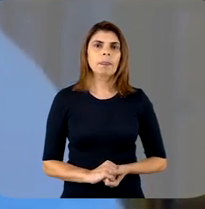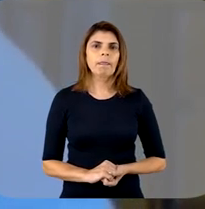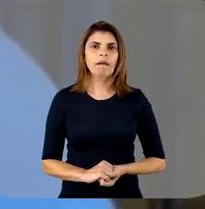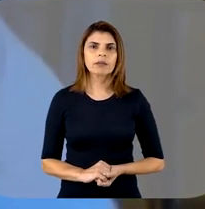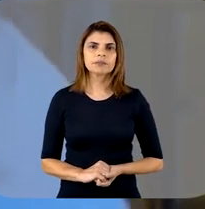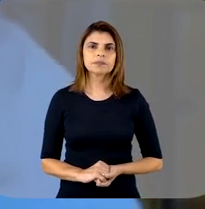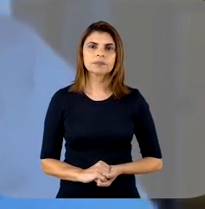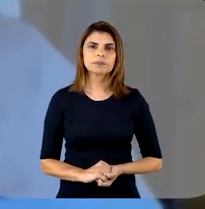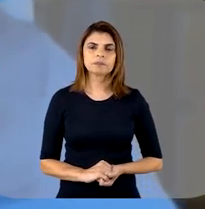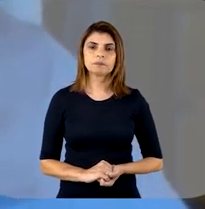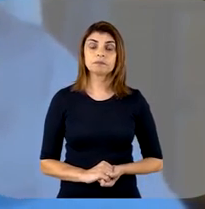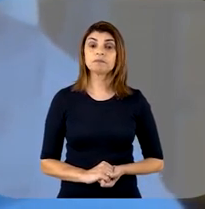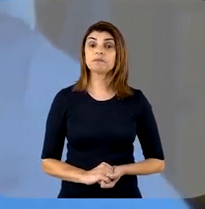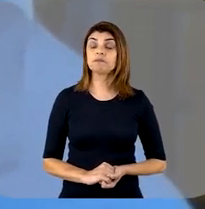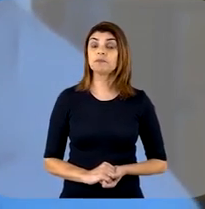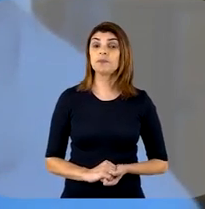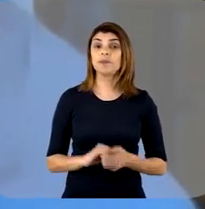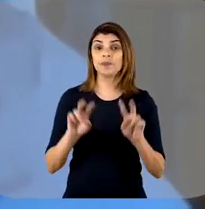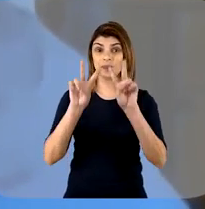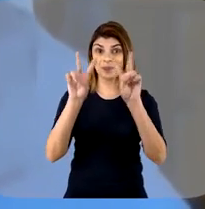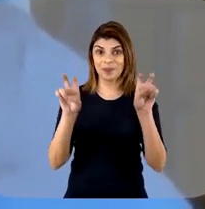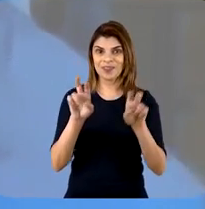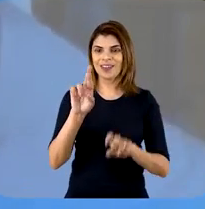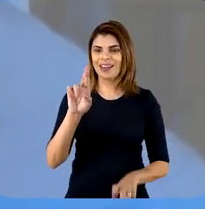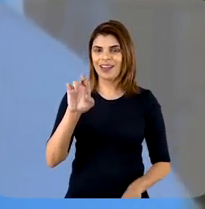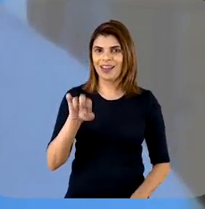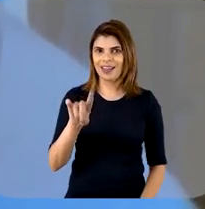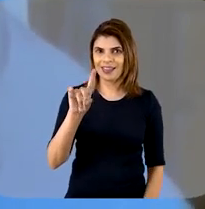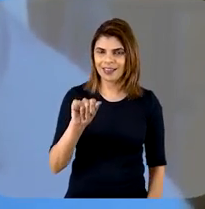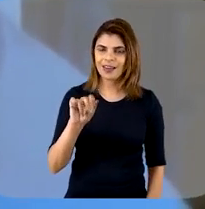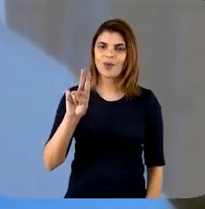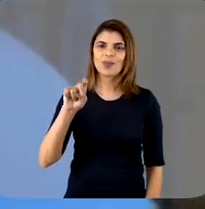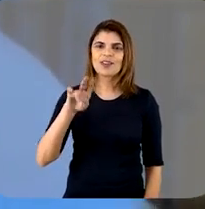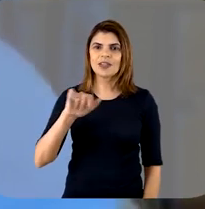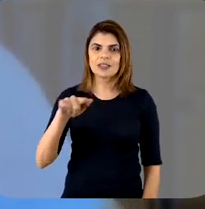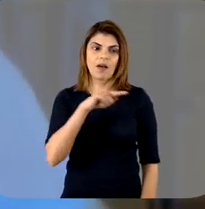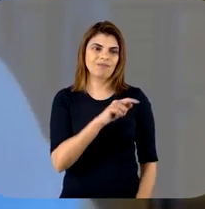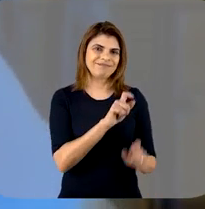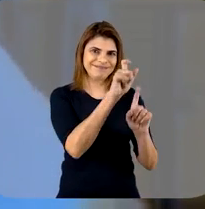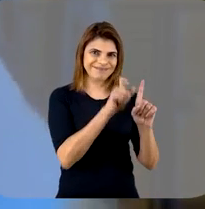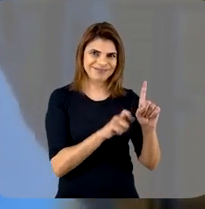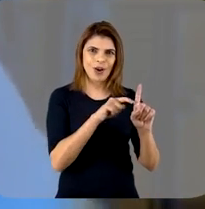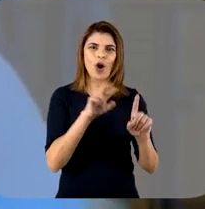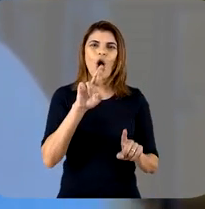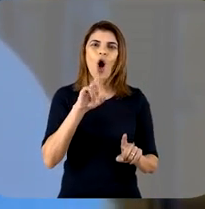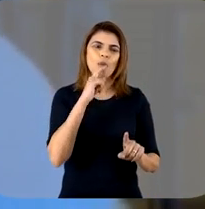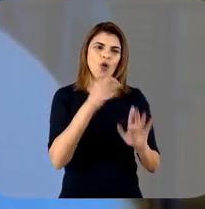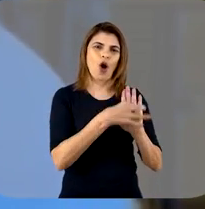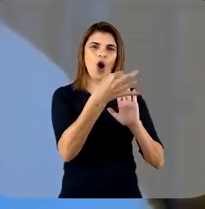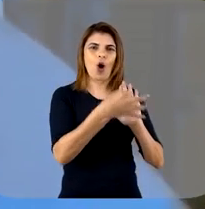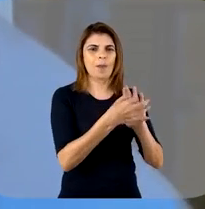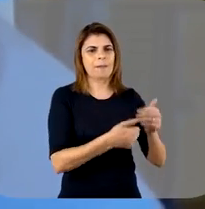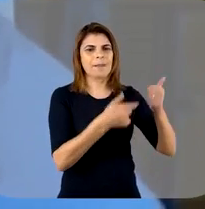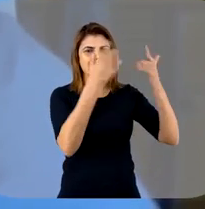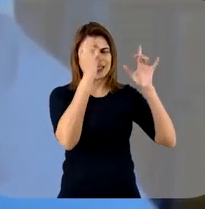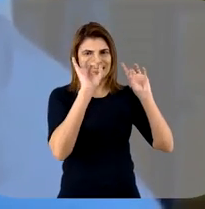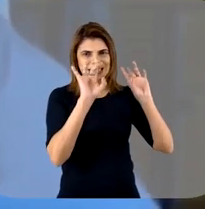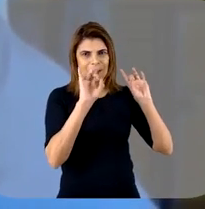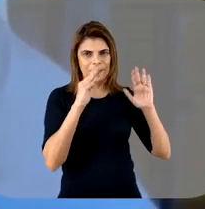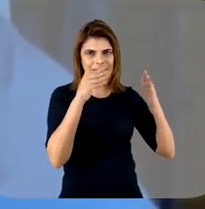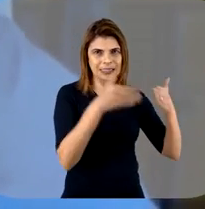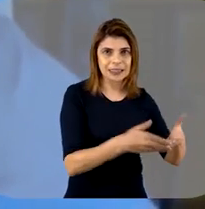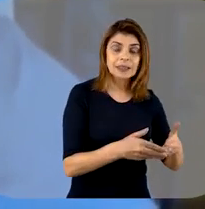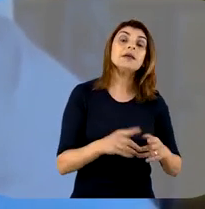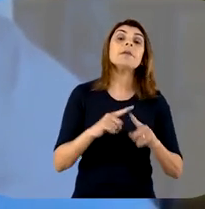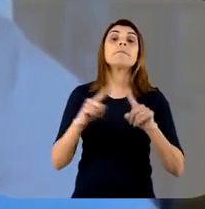Repare, essa ideia da renda universal, o Rômulo talvez é mais especialista nisso, depois ele pode comentar sobre isso, né?